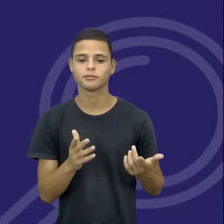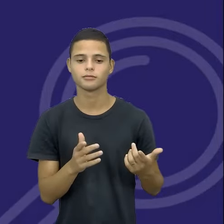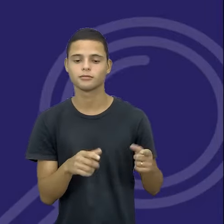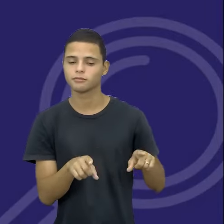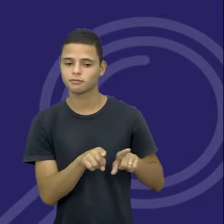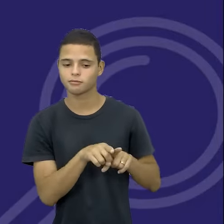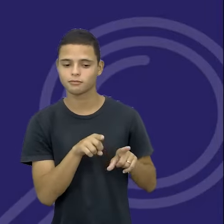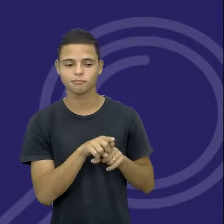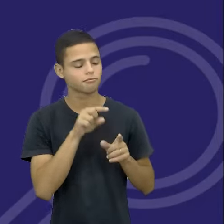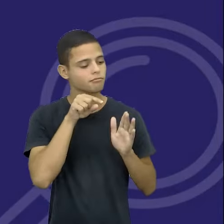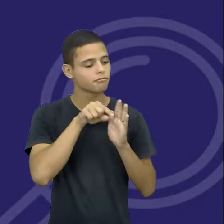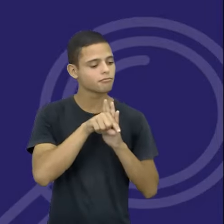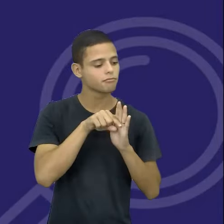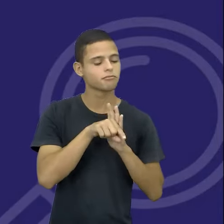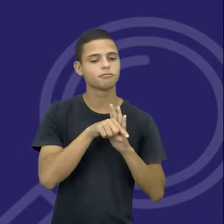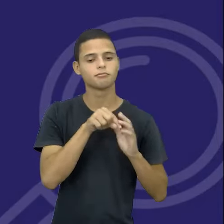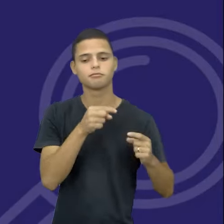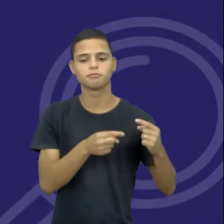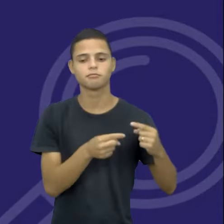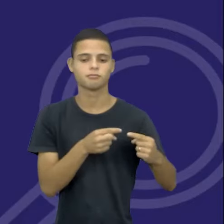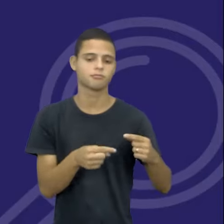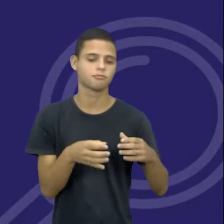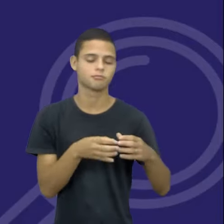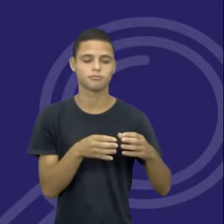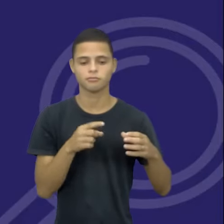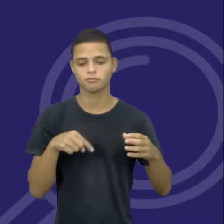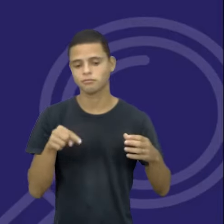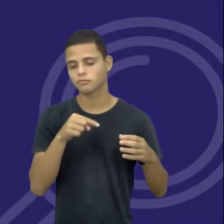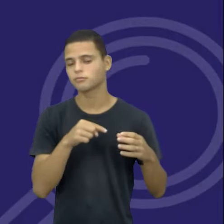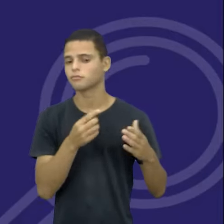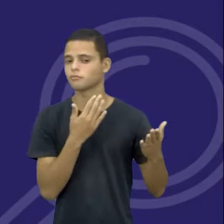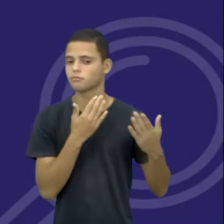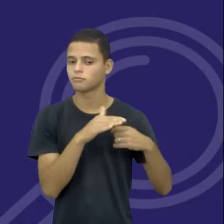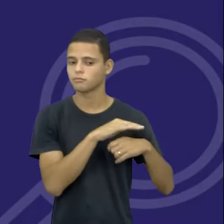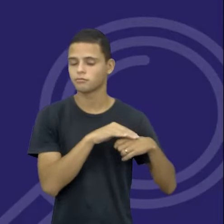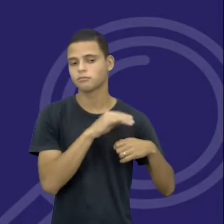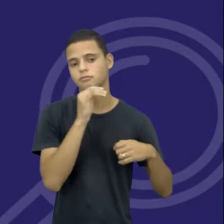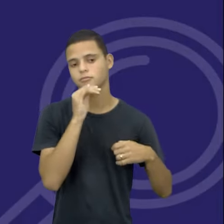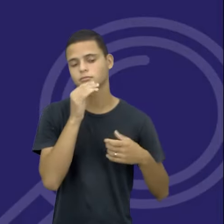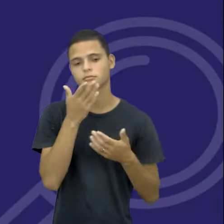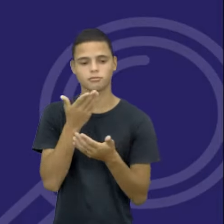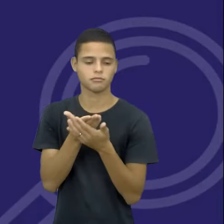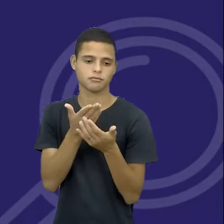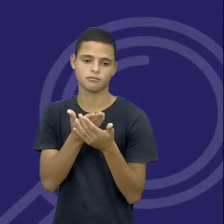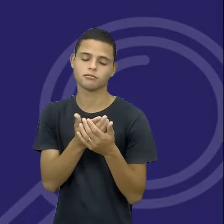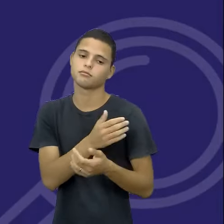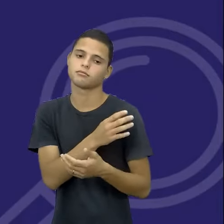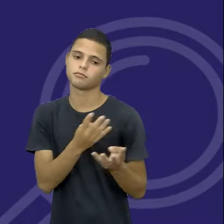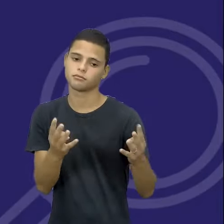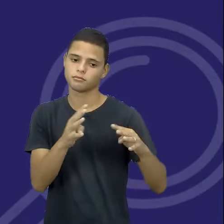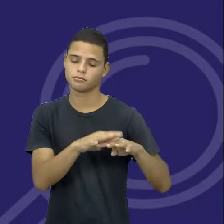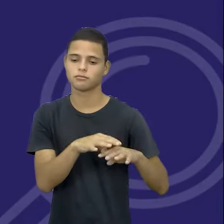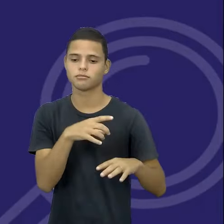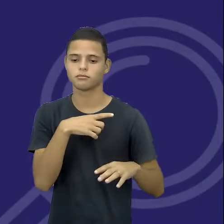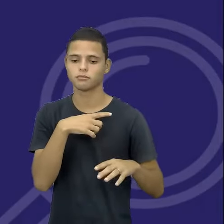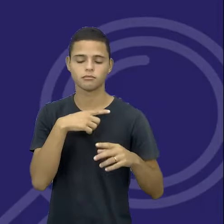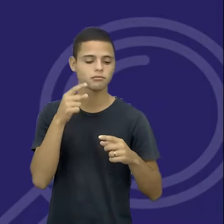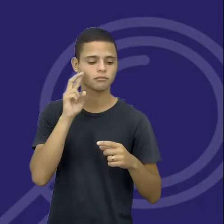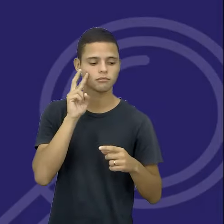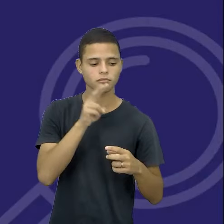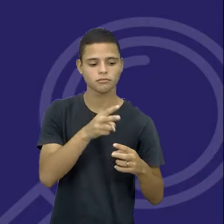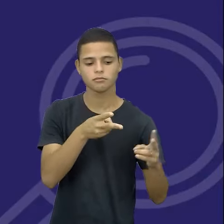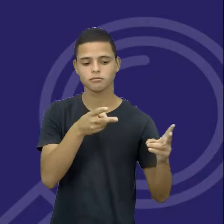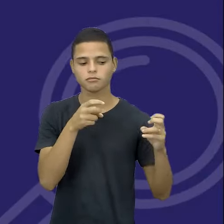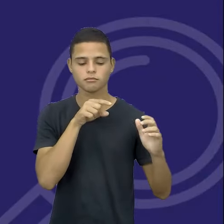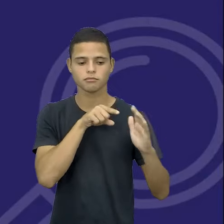e discussão da turma, né? Então, quando a gente está falando que numa aula de matemática a gente vai ter um objeto de análise,